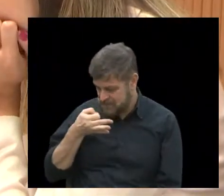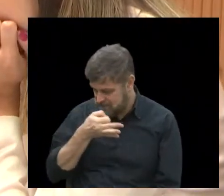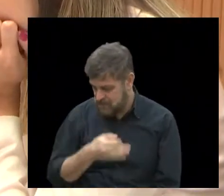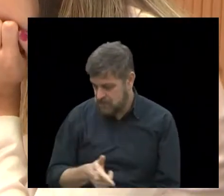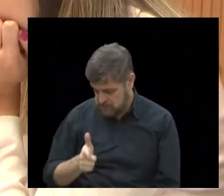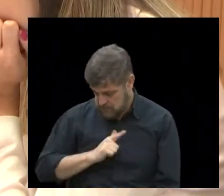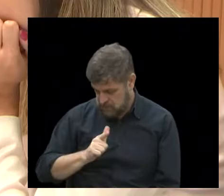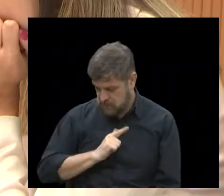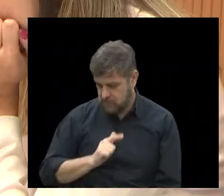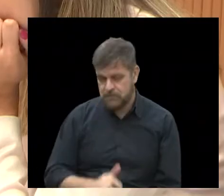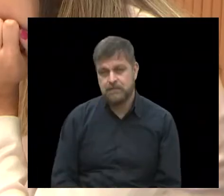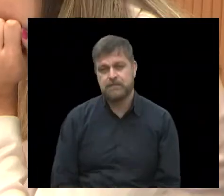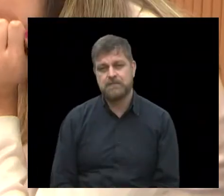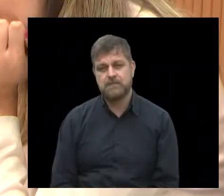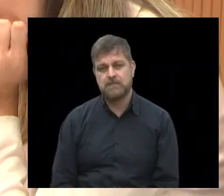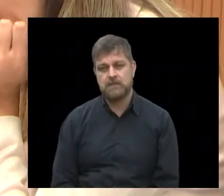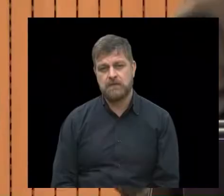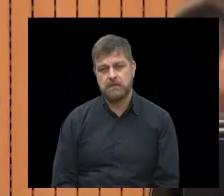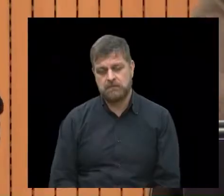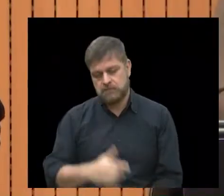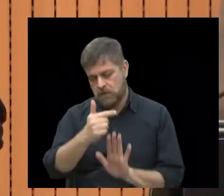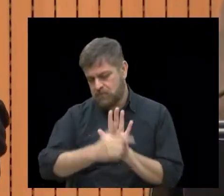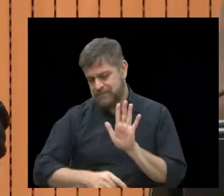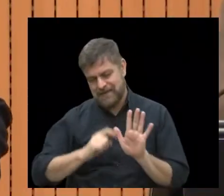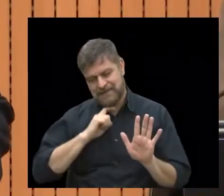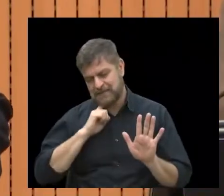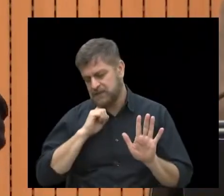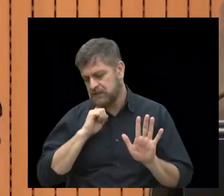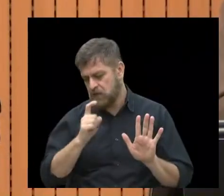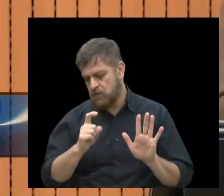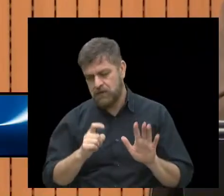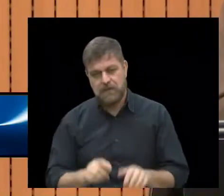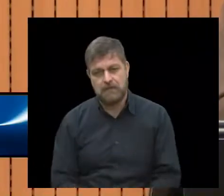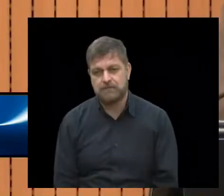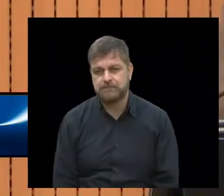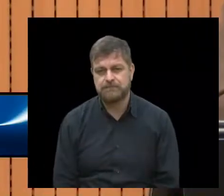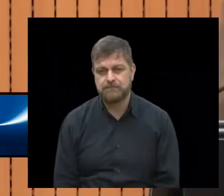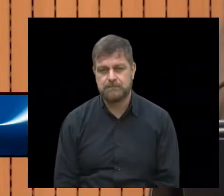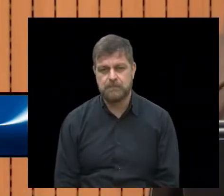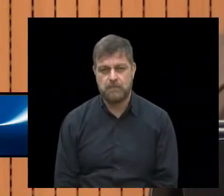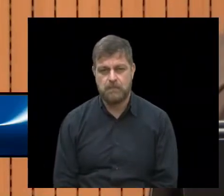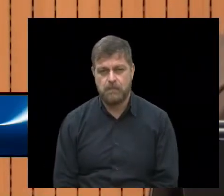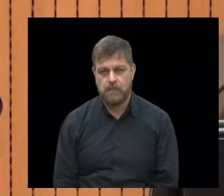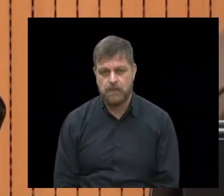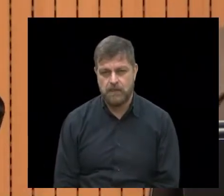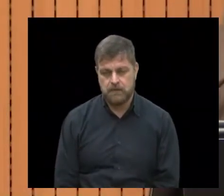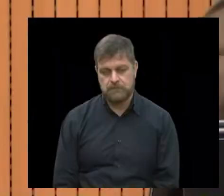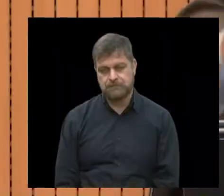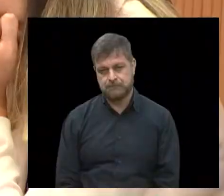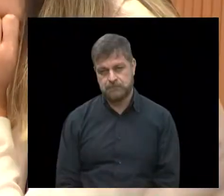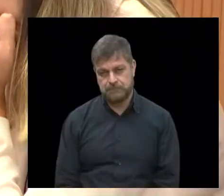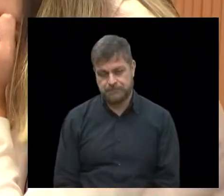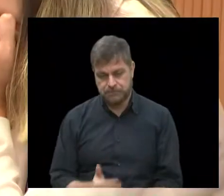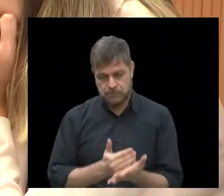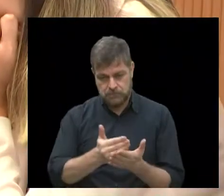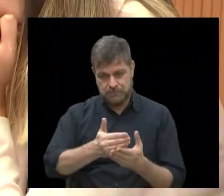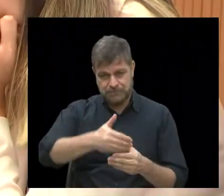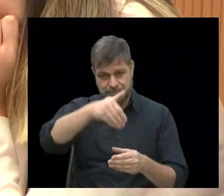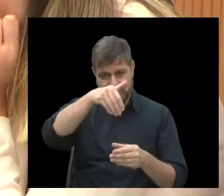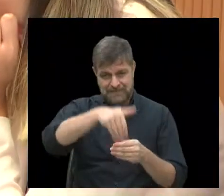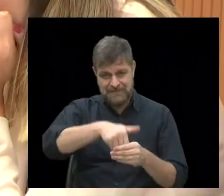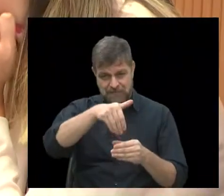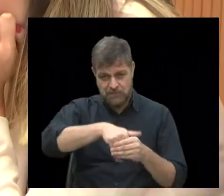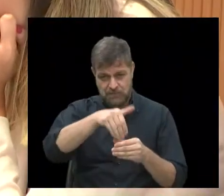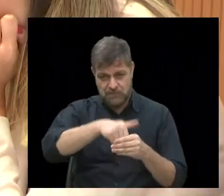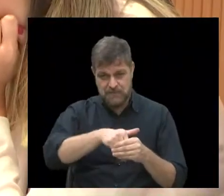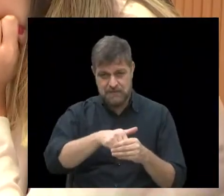há algum vereador inscrito. Não, senhor presidente, pastor Elias, não há vereadores inscritos. Não havendo nenhum vereador inscrito, a matéria